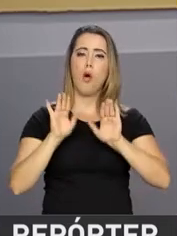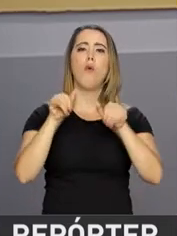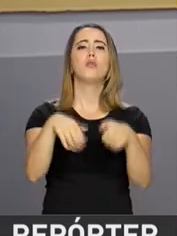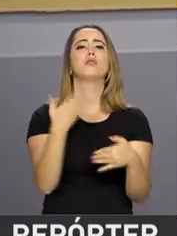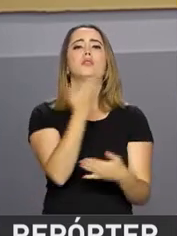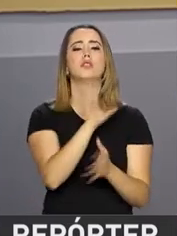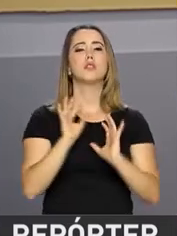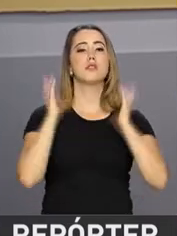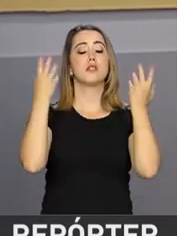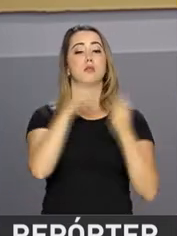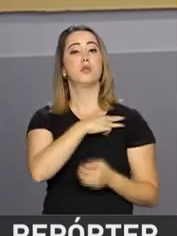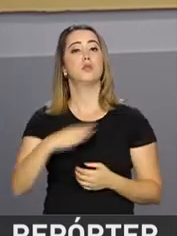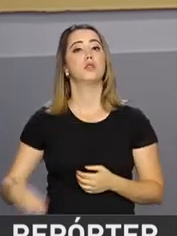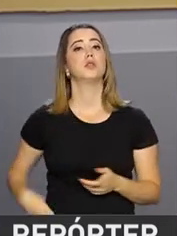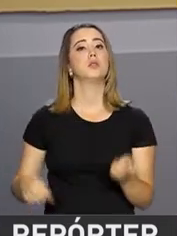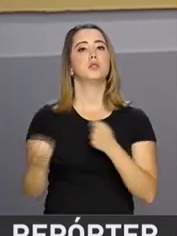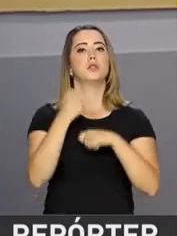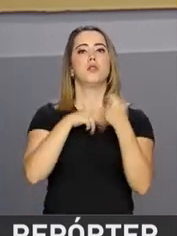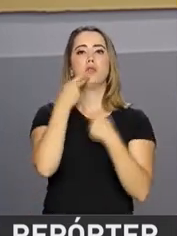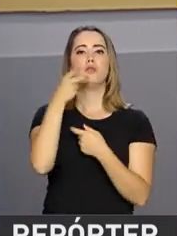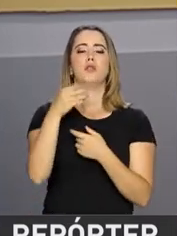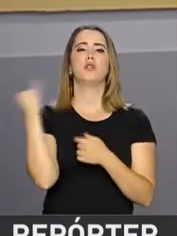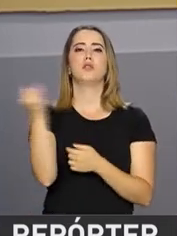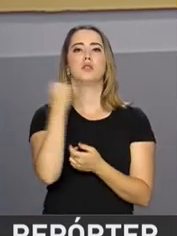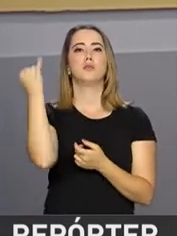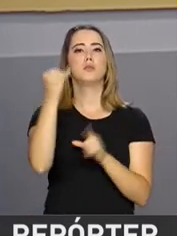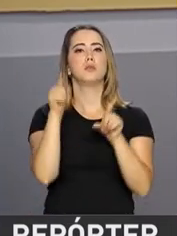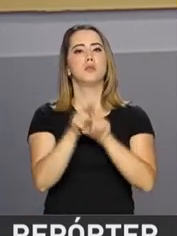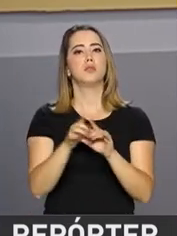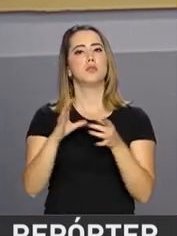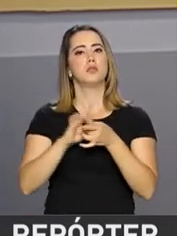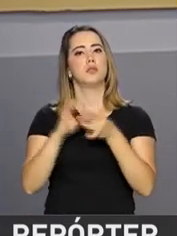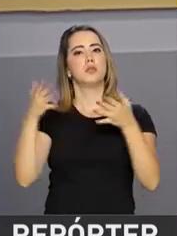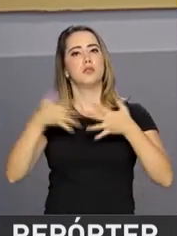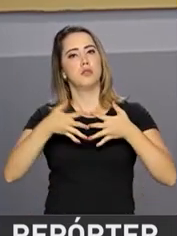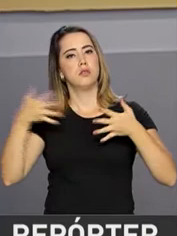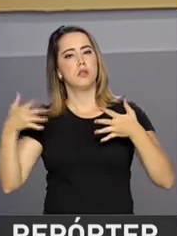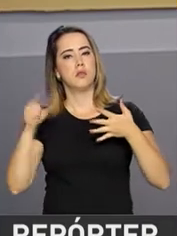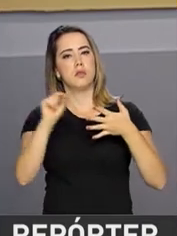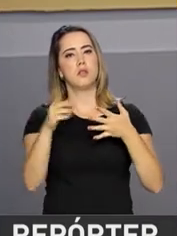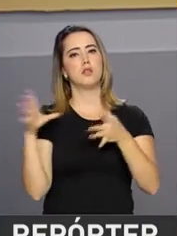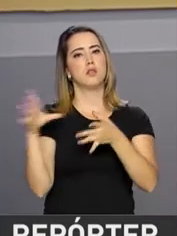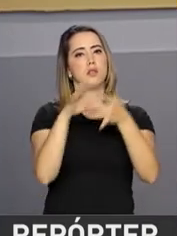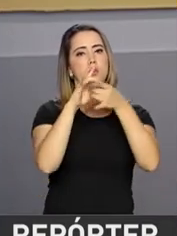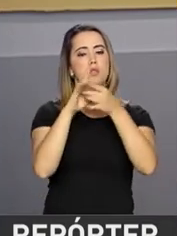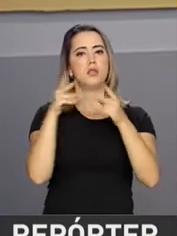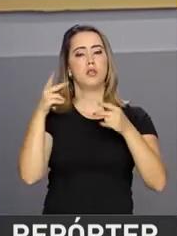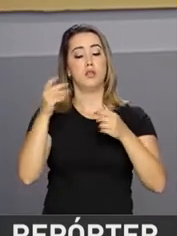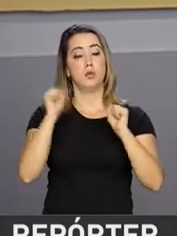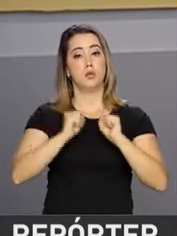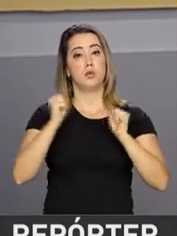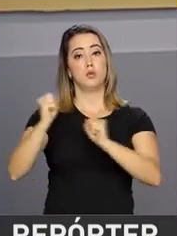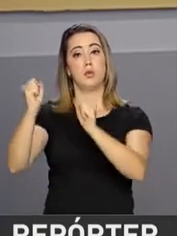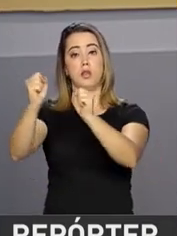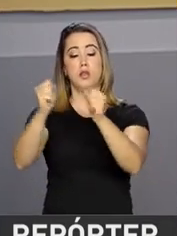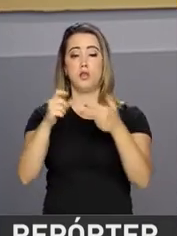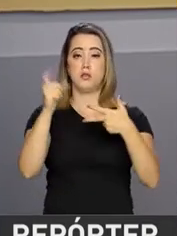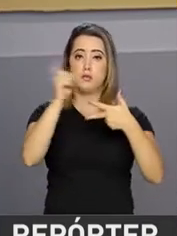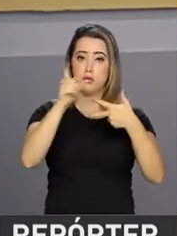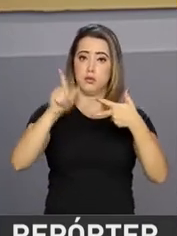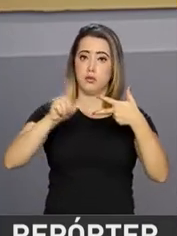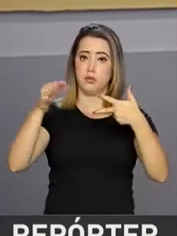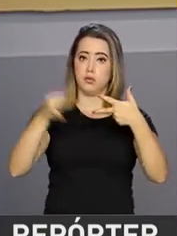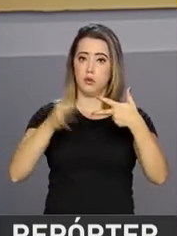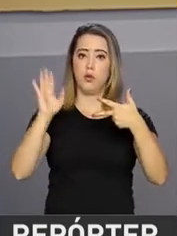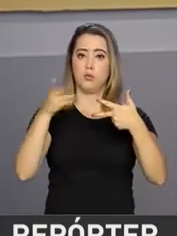da fazenda henrique meirelles reiterou a importância da independência e harmonia entre os poderes do estado como já vem falar do